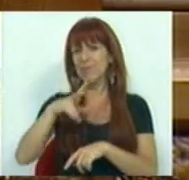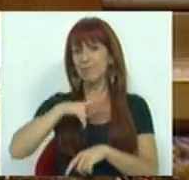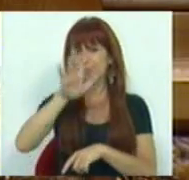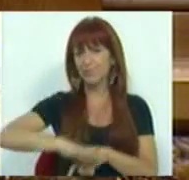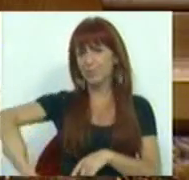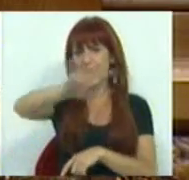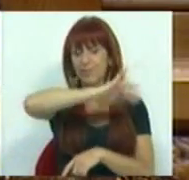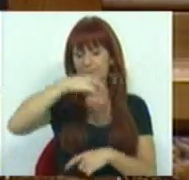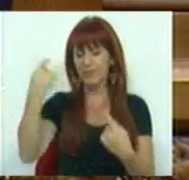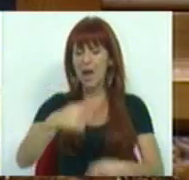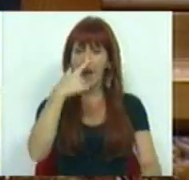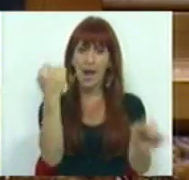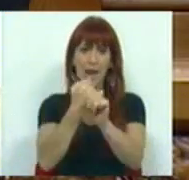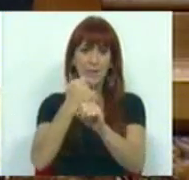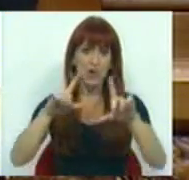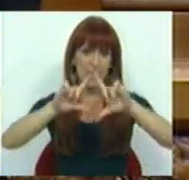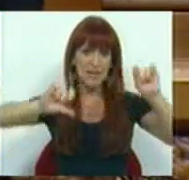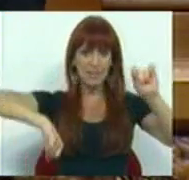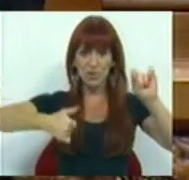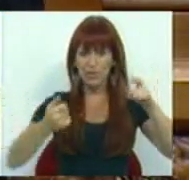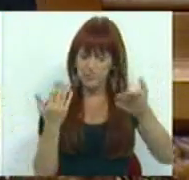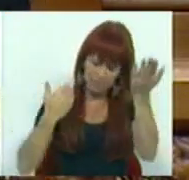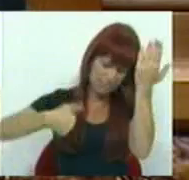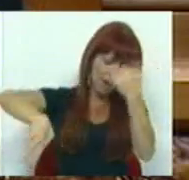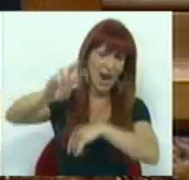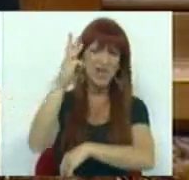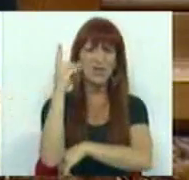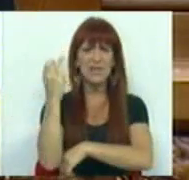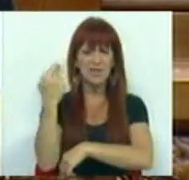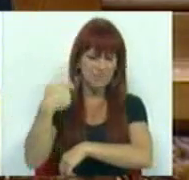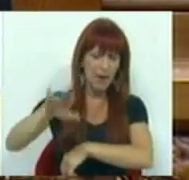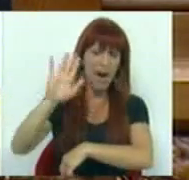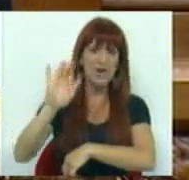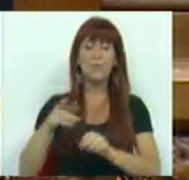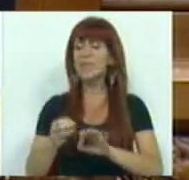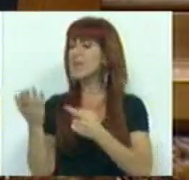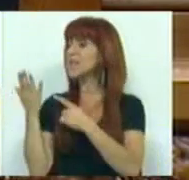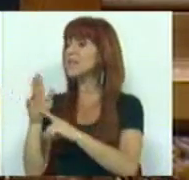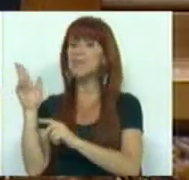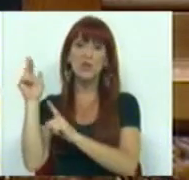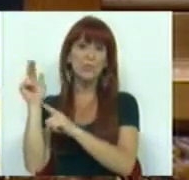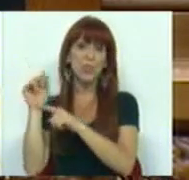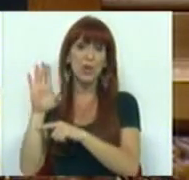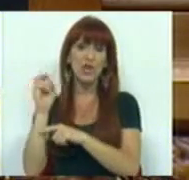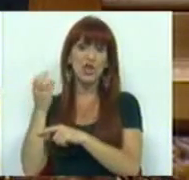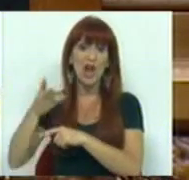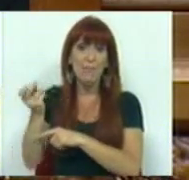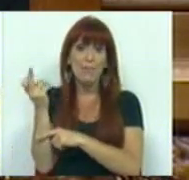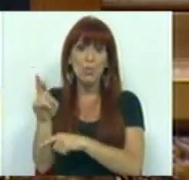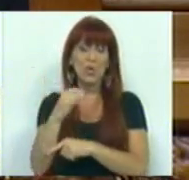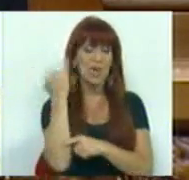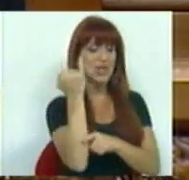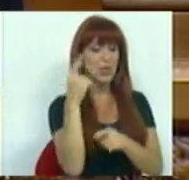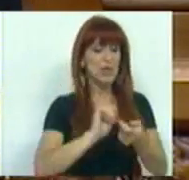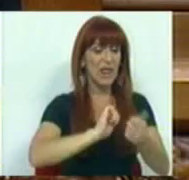Nacional, onde há trabalhadores a recibo verde há mais de 3 anos. Exemplos como as piscinas do Jamor, do